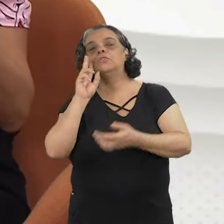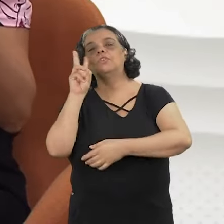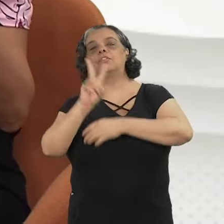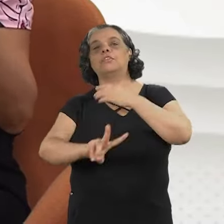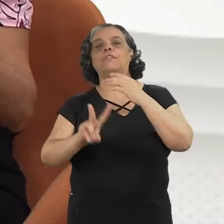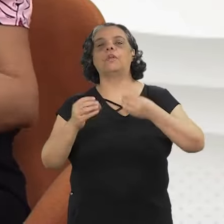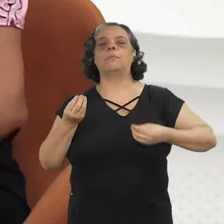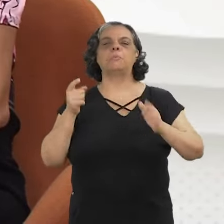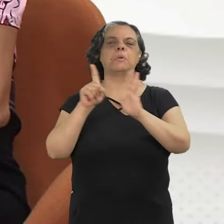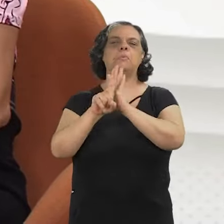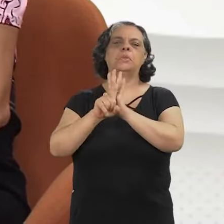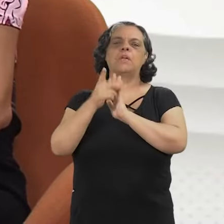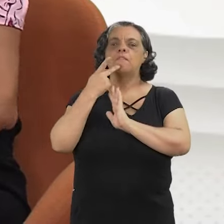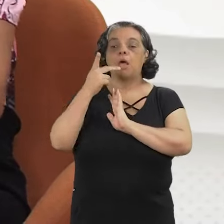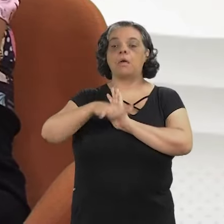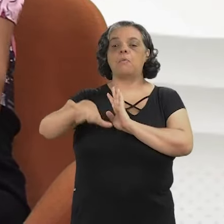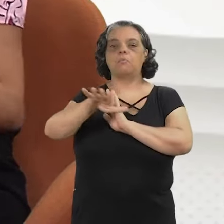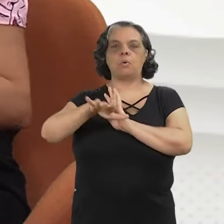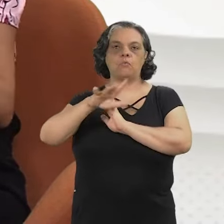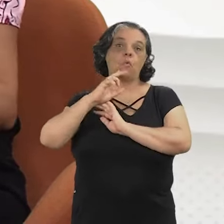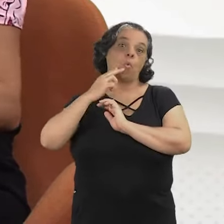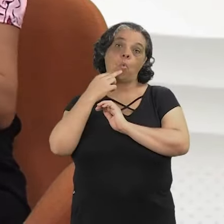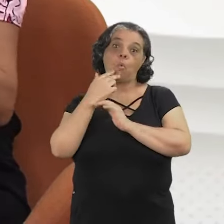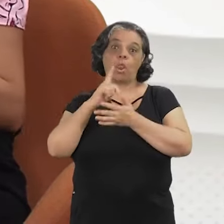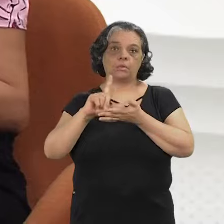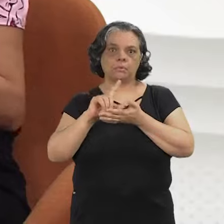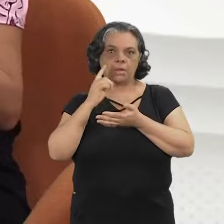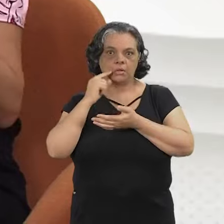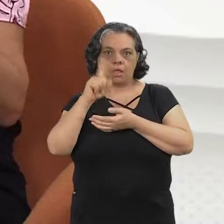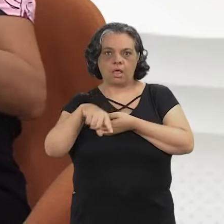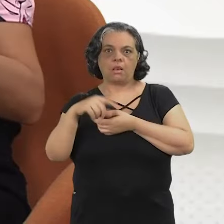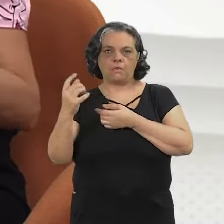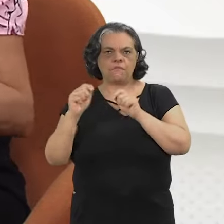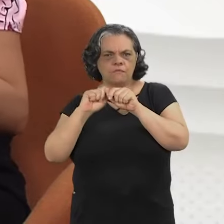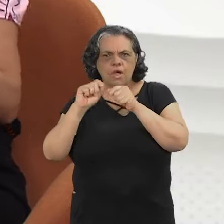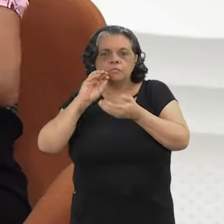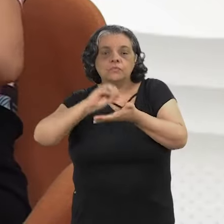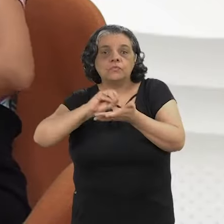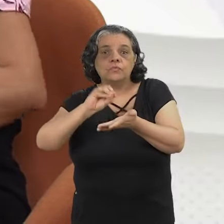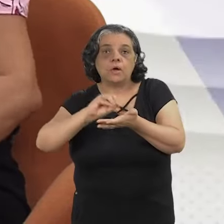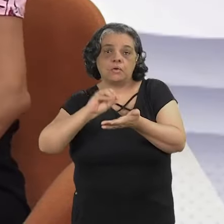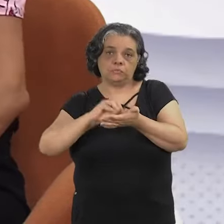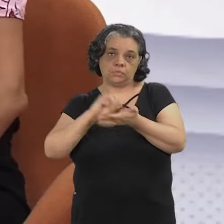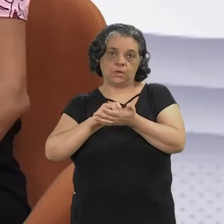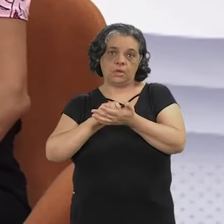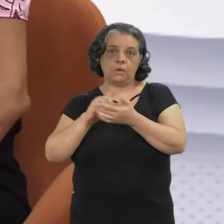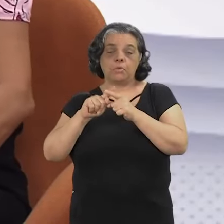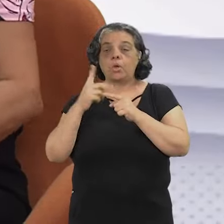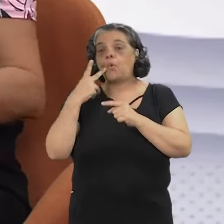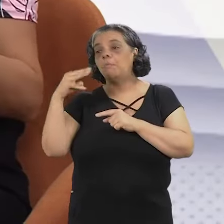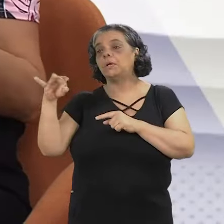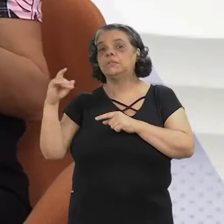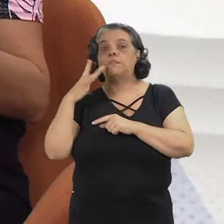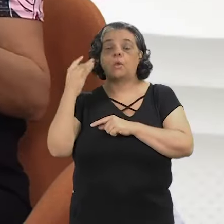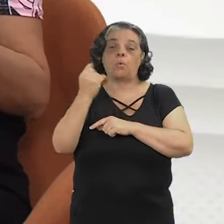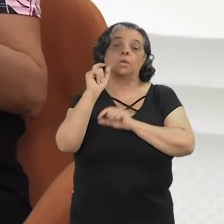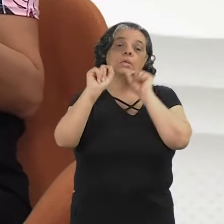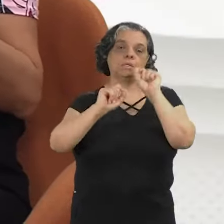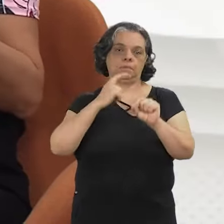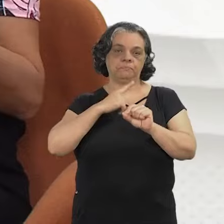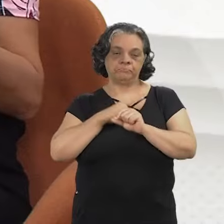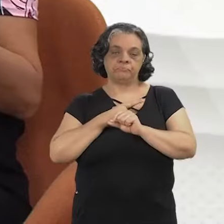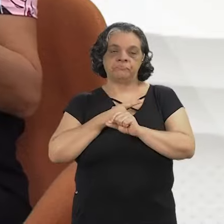enquete esse Fala povo a gente vê que o letramento mediático ele realmente faz falta porque é como Martin também falou quando você às